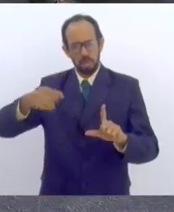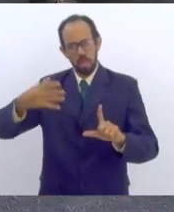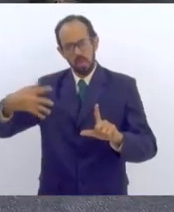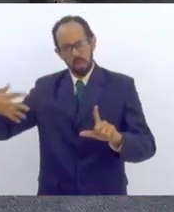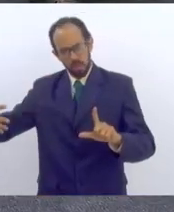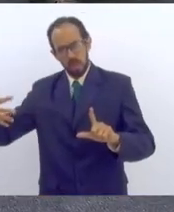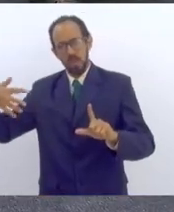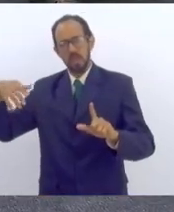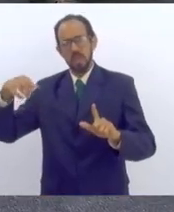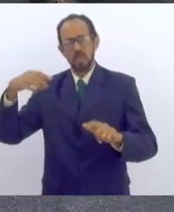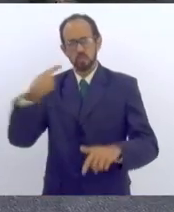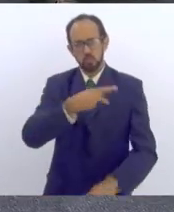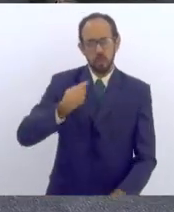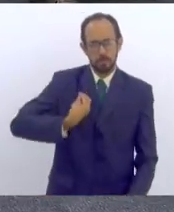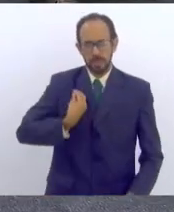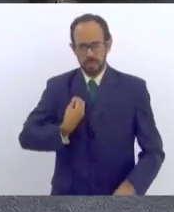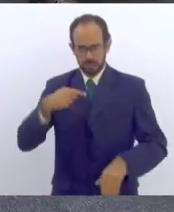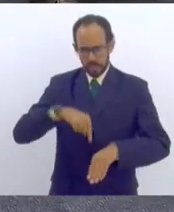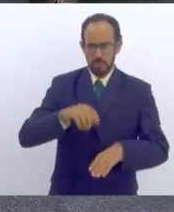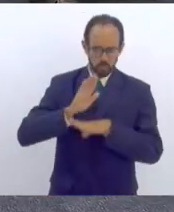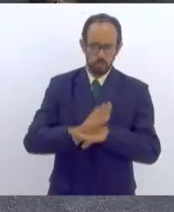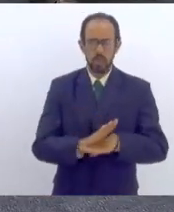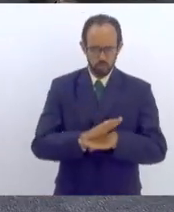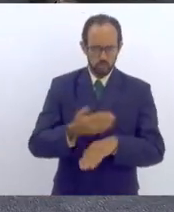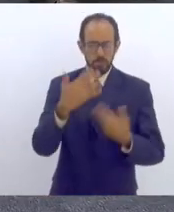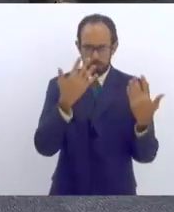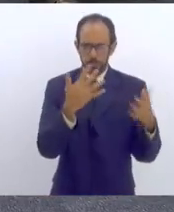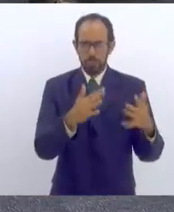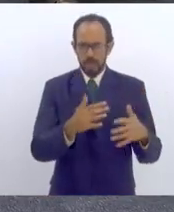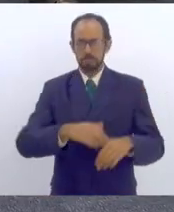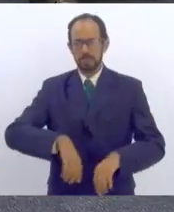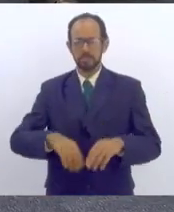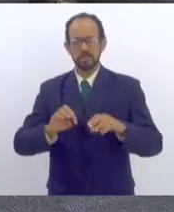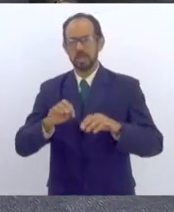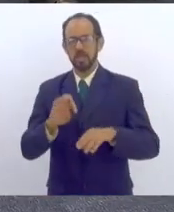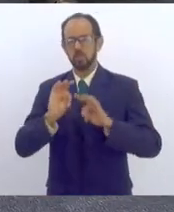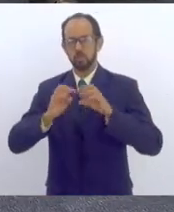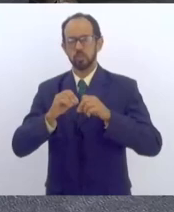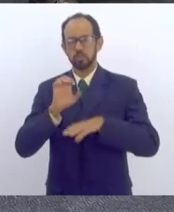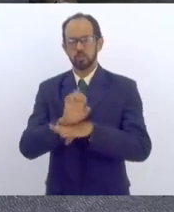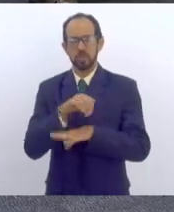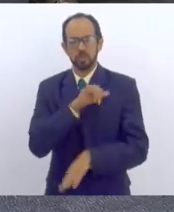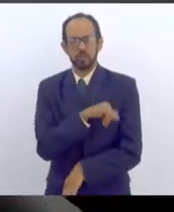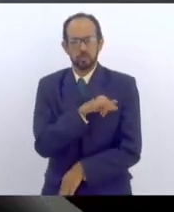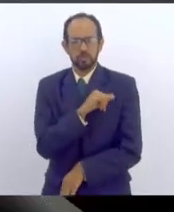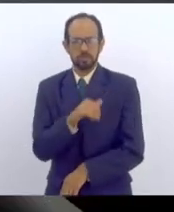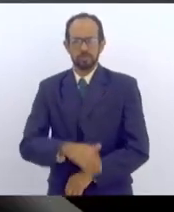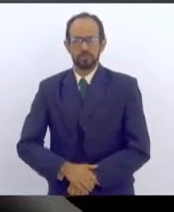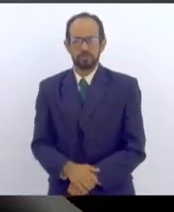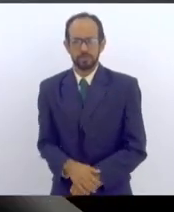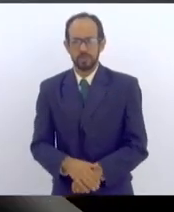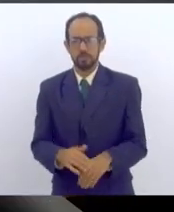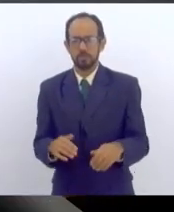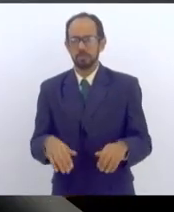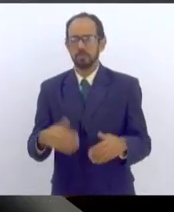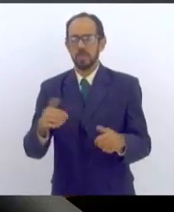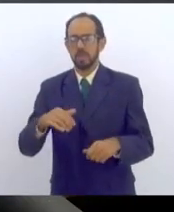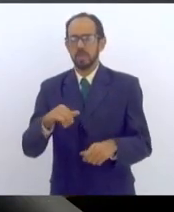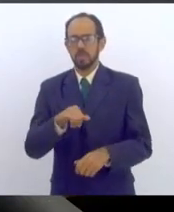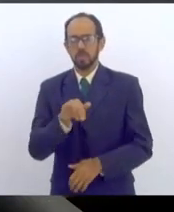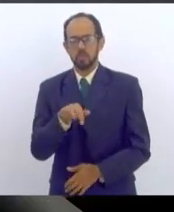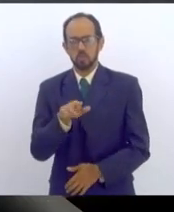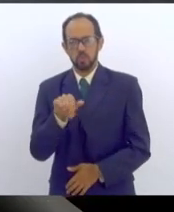nos ajuda a caminhar nesse sentido. Parabéns a você e parabéns ao Estado do Rio de Janeiro, que conseguiu dar esse passo. Obrigada, deputado Iuri, para